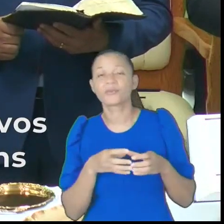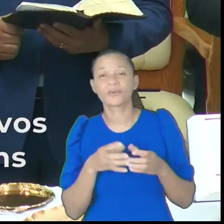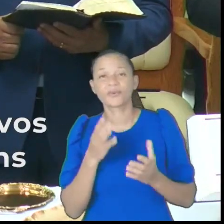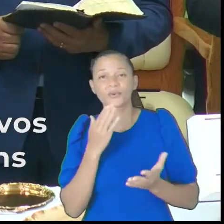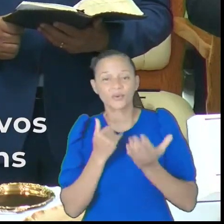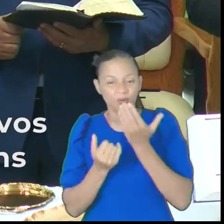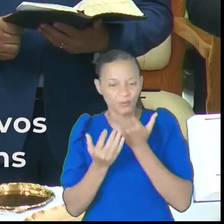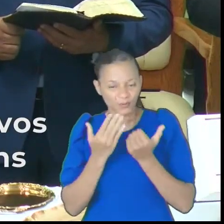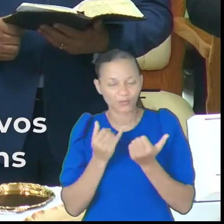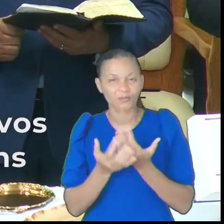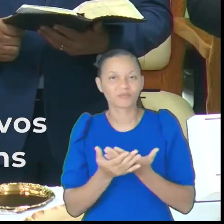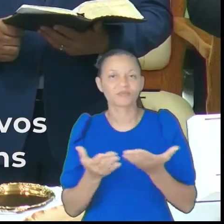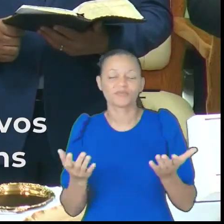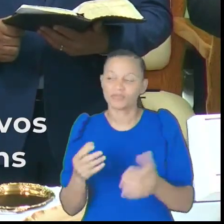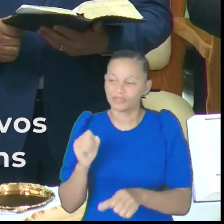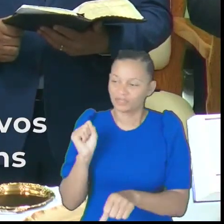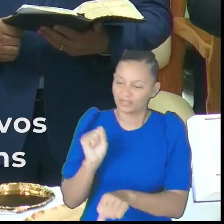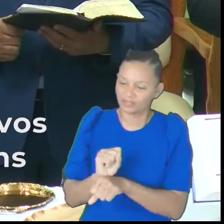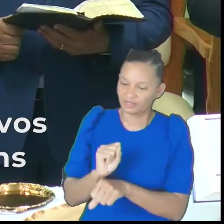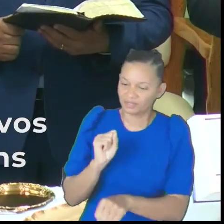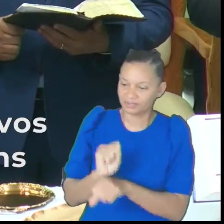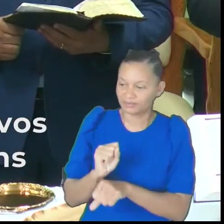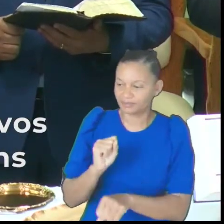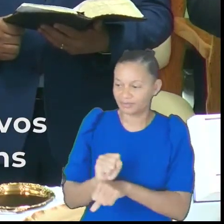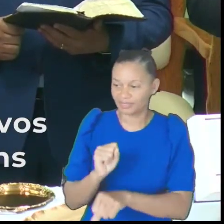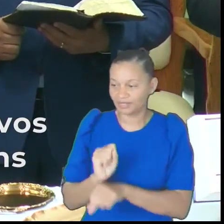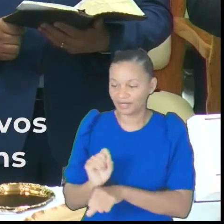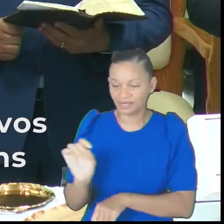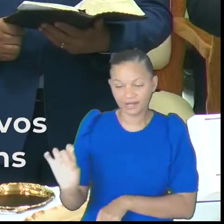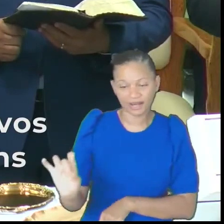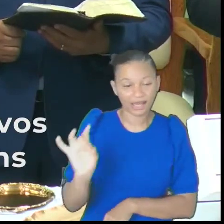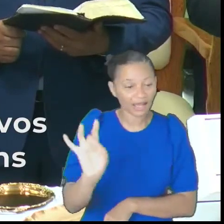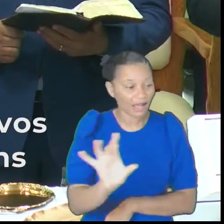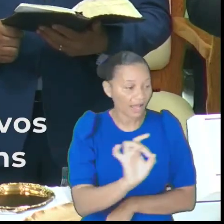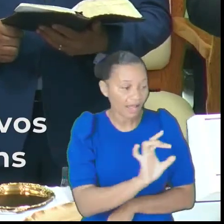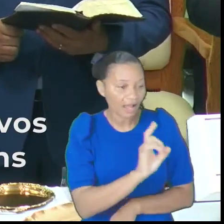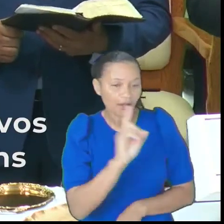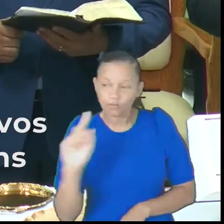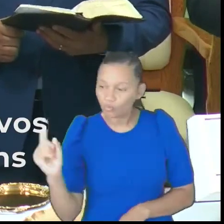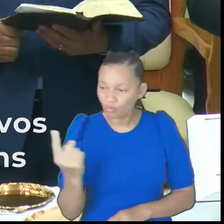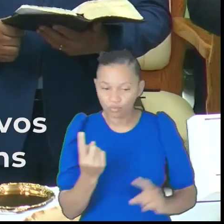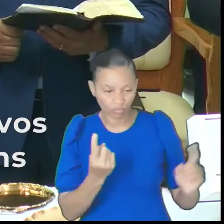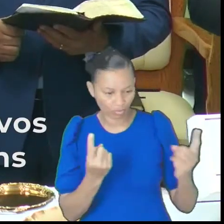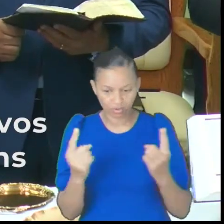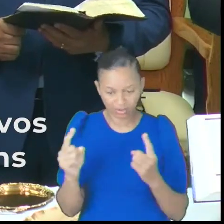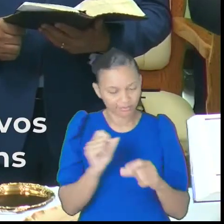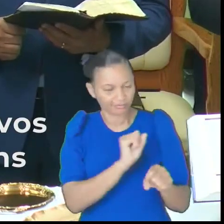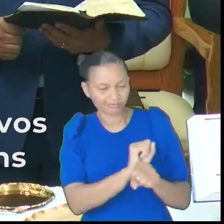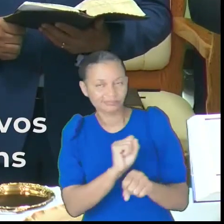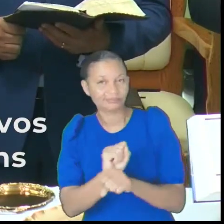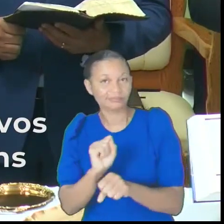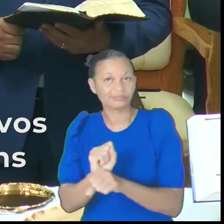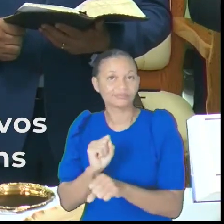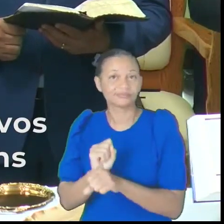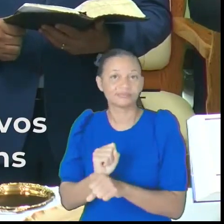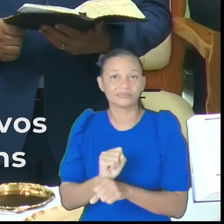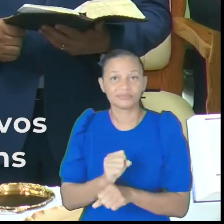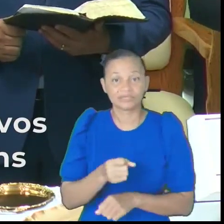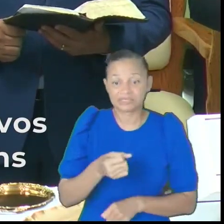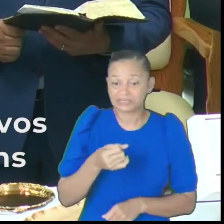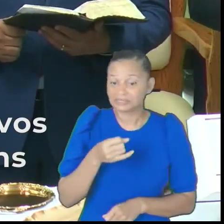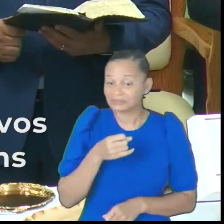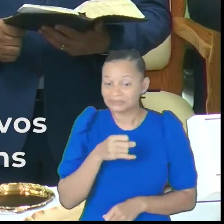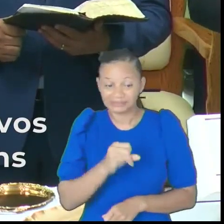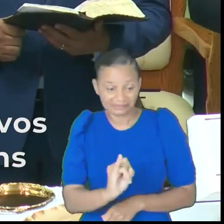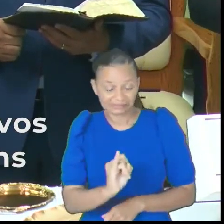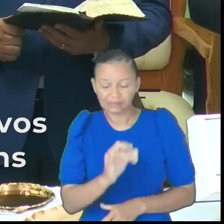repita bem alto: esperai uns pelos outros. Esperai uns pelos outros. Se não atrapalhar o seu